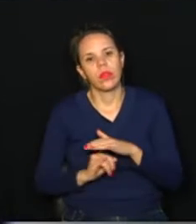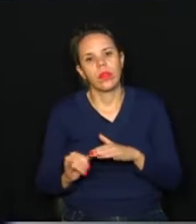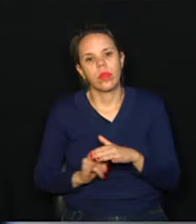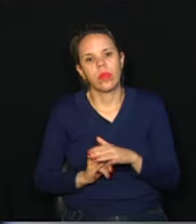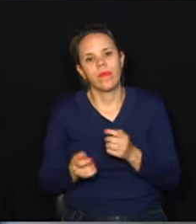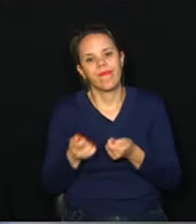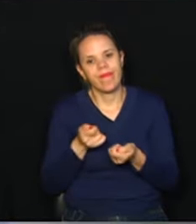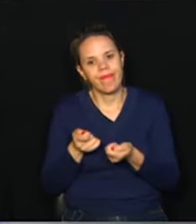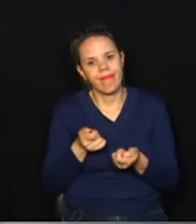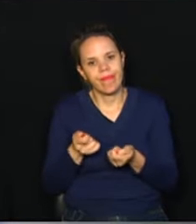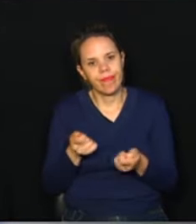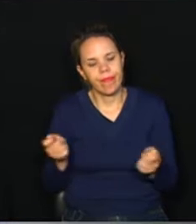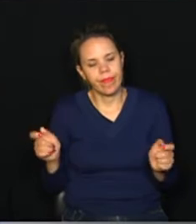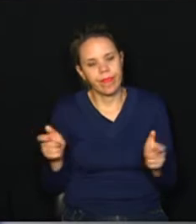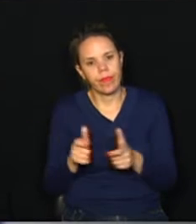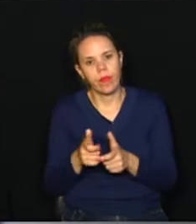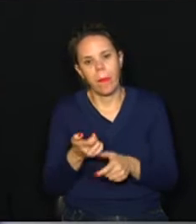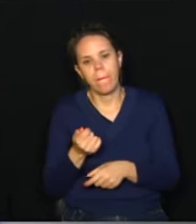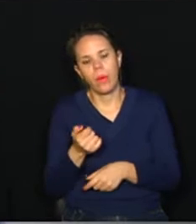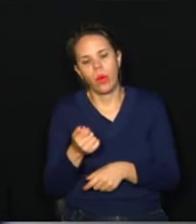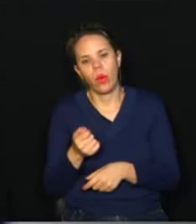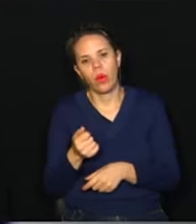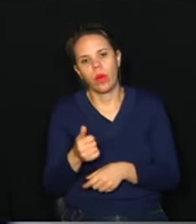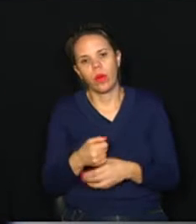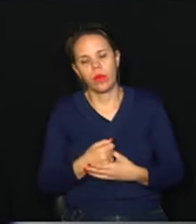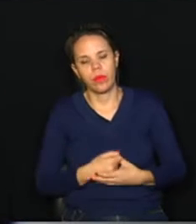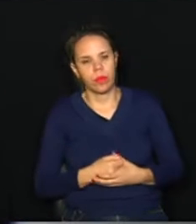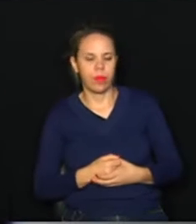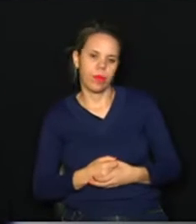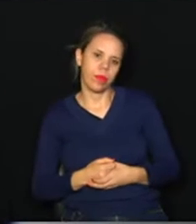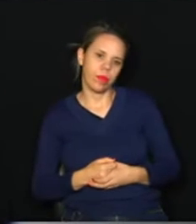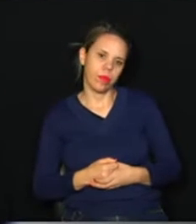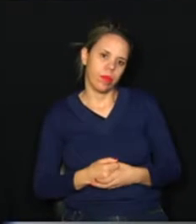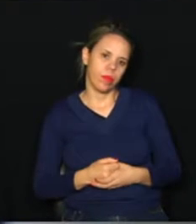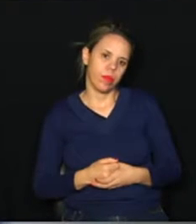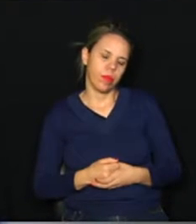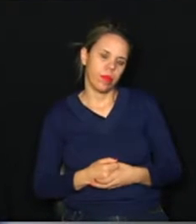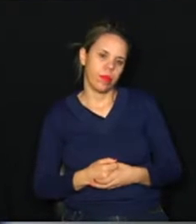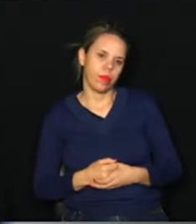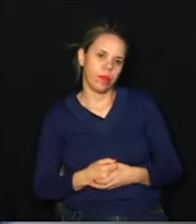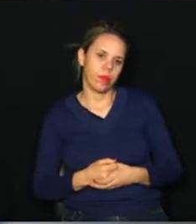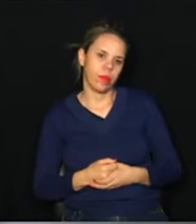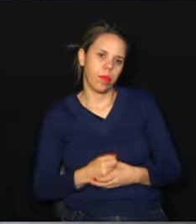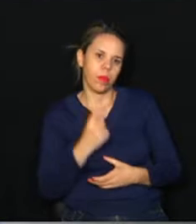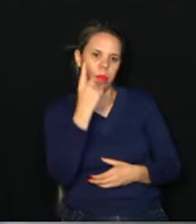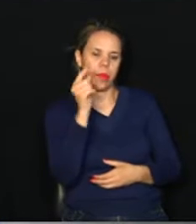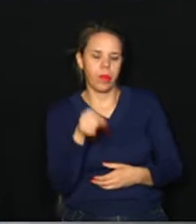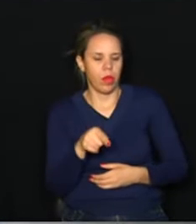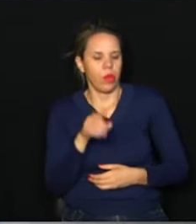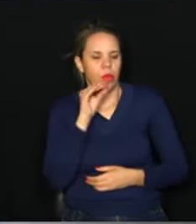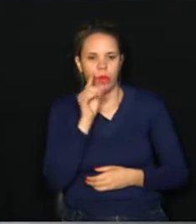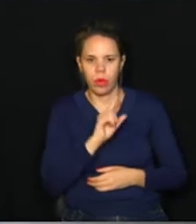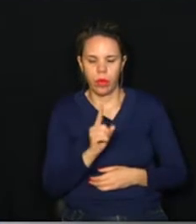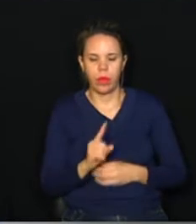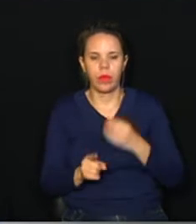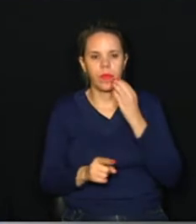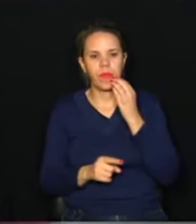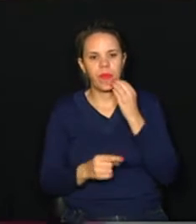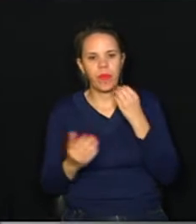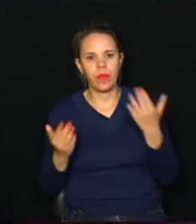enxuta, com um pouco mais, nem chegando a 1.000 funcionários, dos